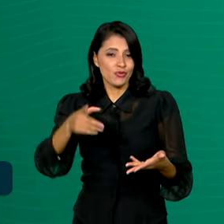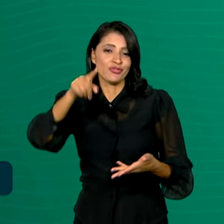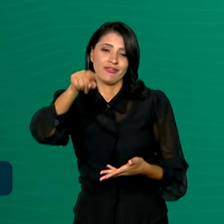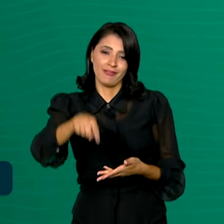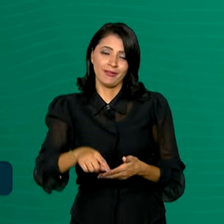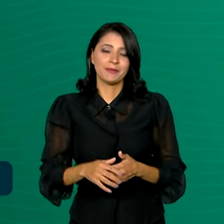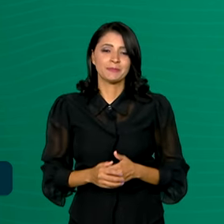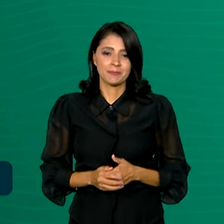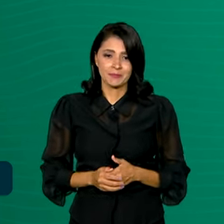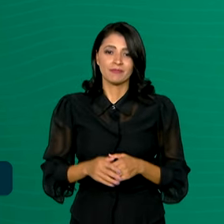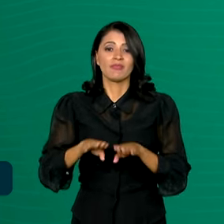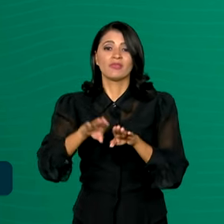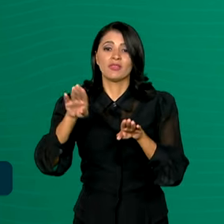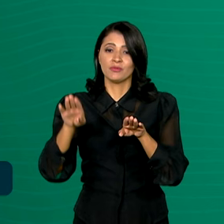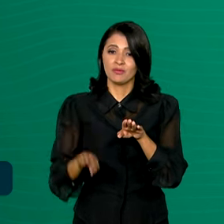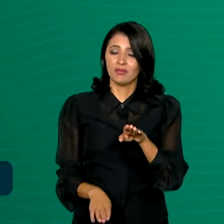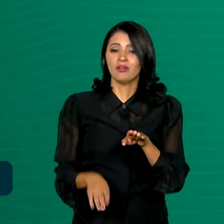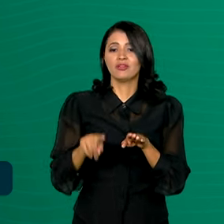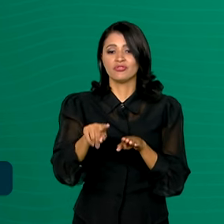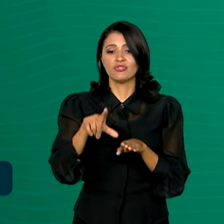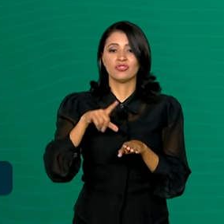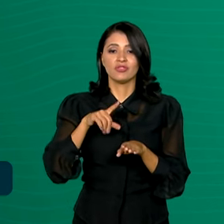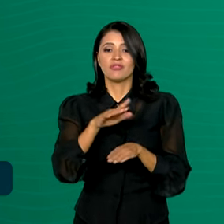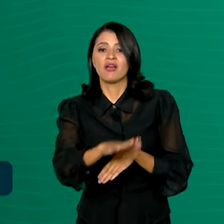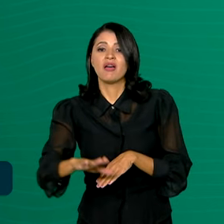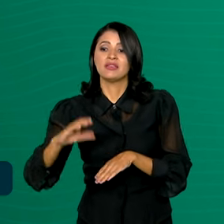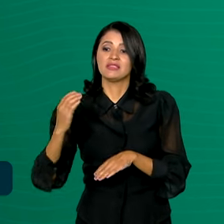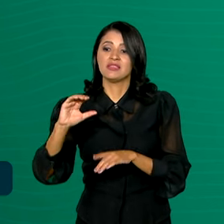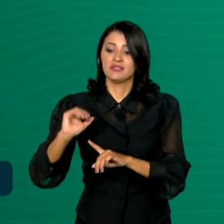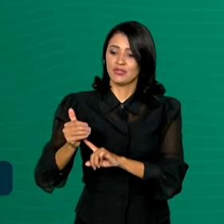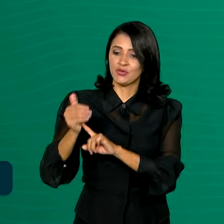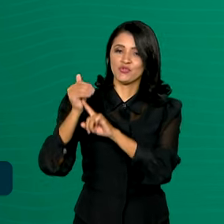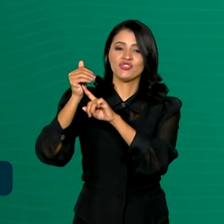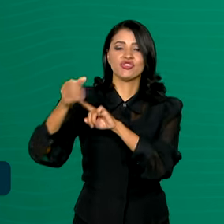que é a desigualdade em ciência, tecnologia e inovação.